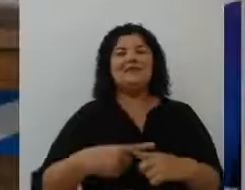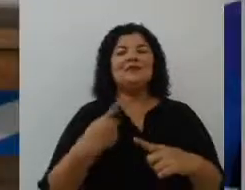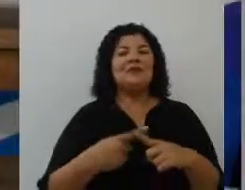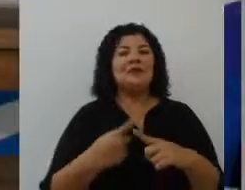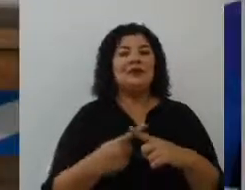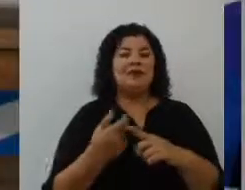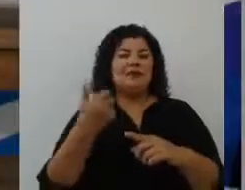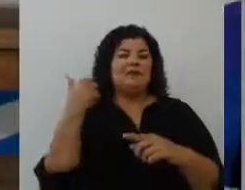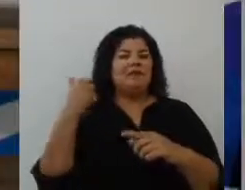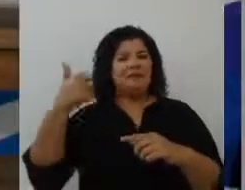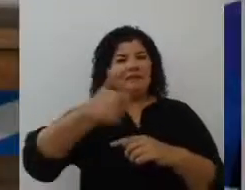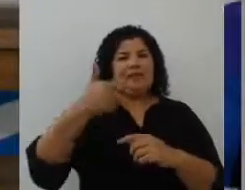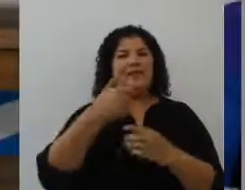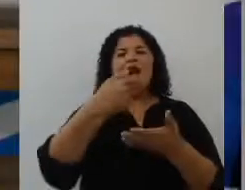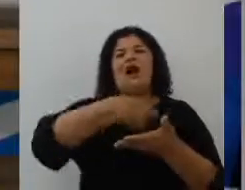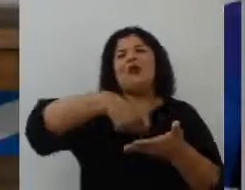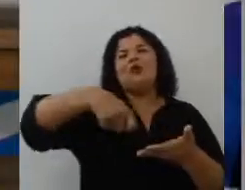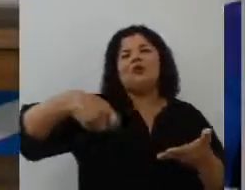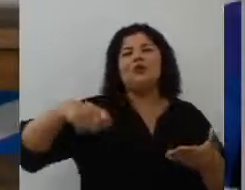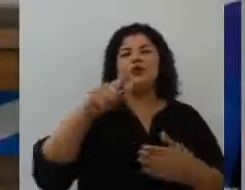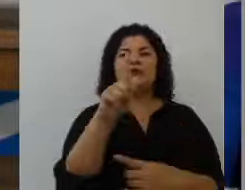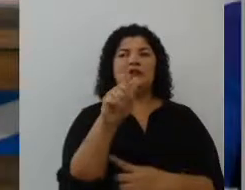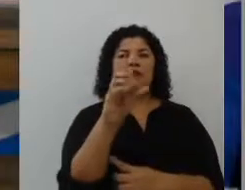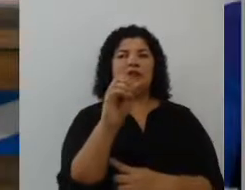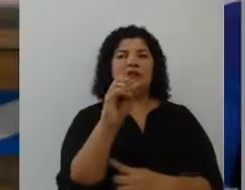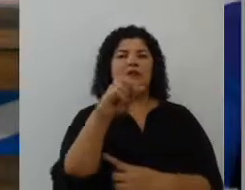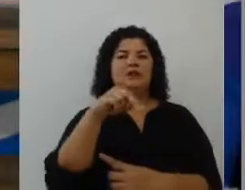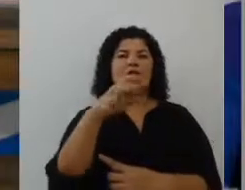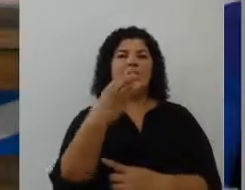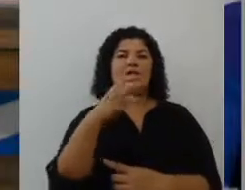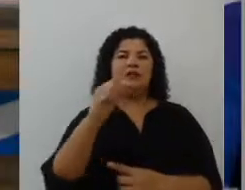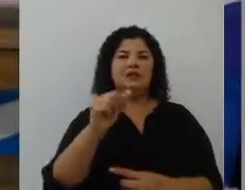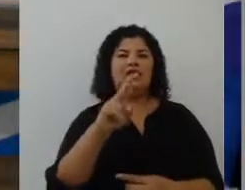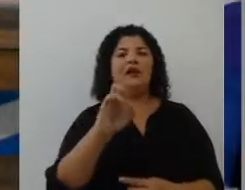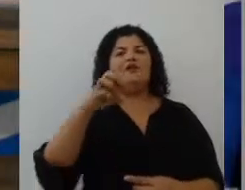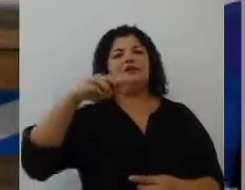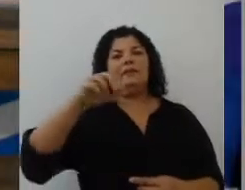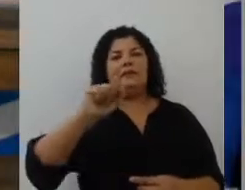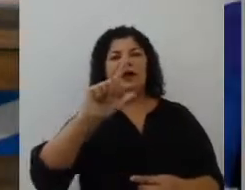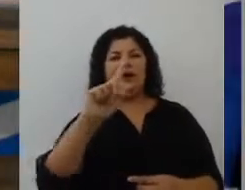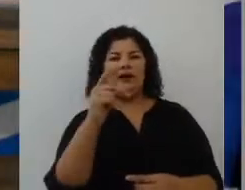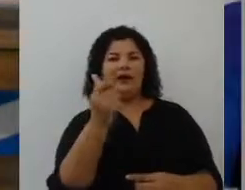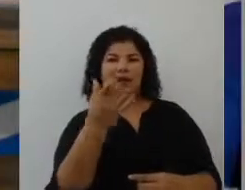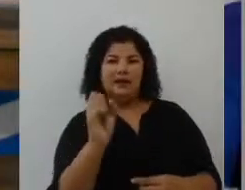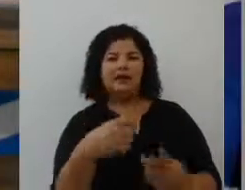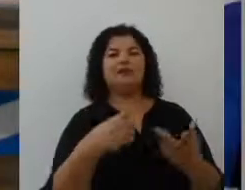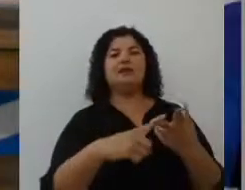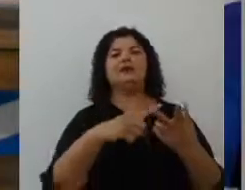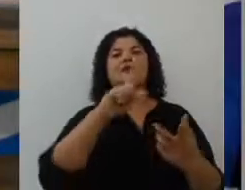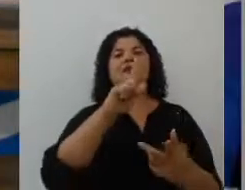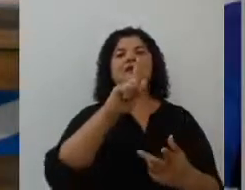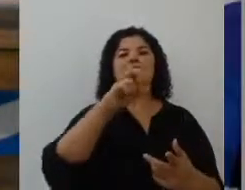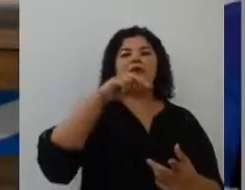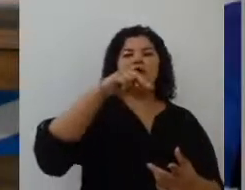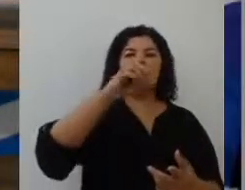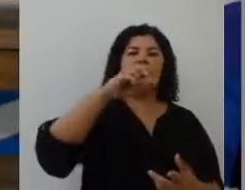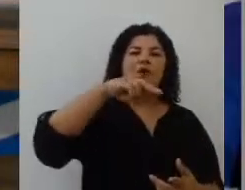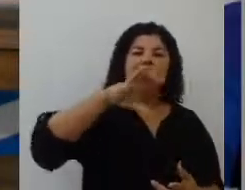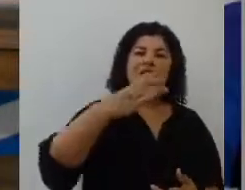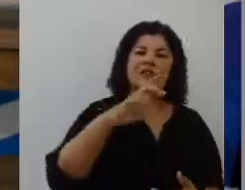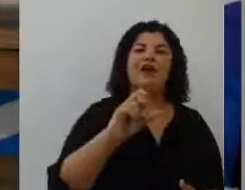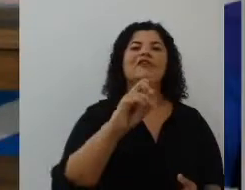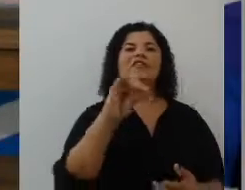primeira geração, em especial o Gonçalves de Magalhães, o Gonçalves Dias, eles vão tratar a pátria com um